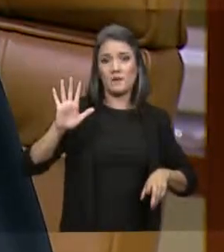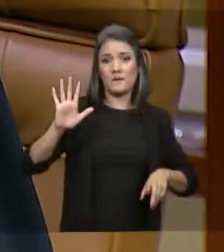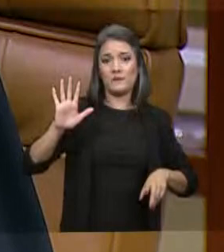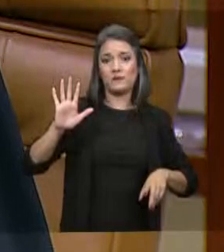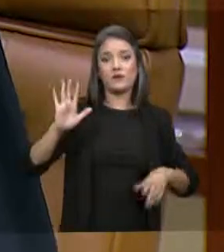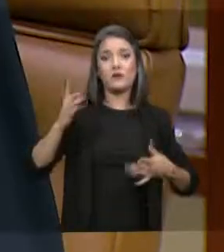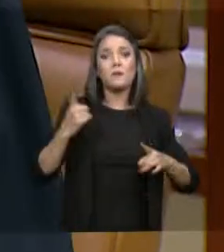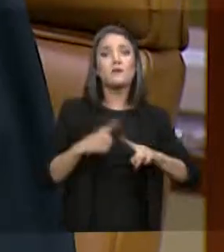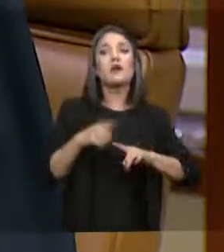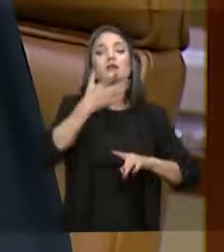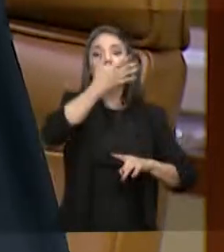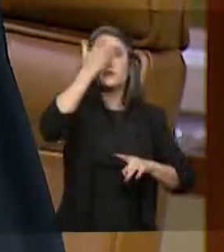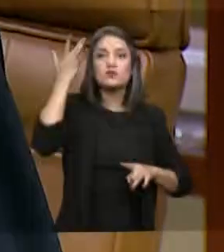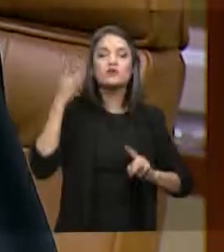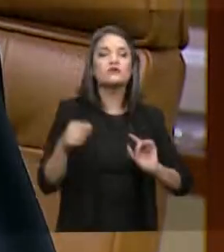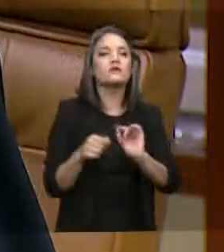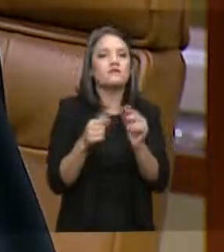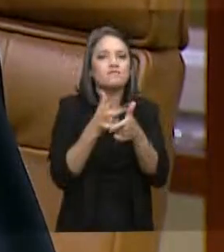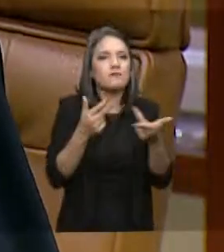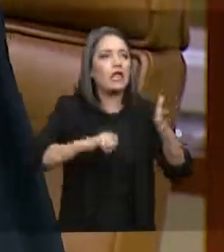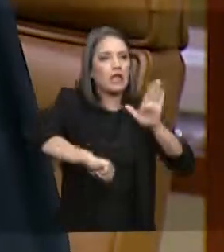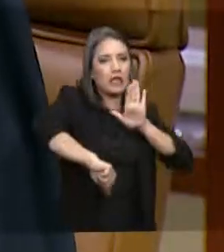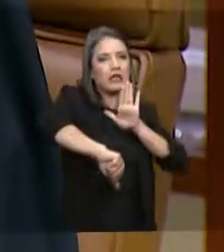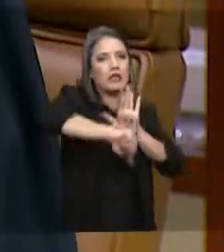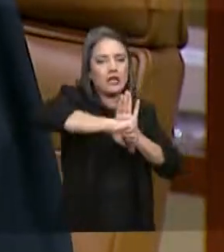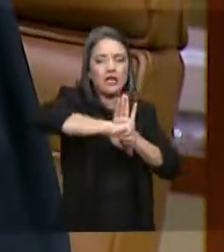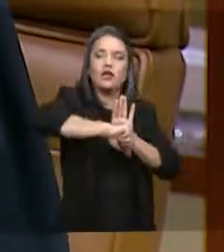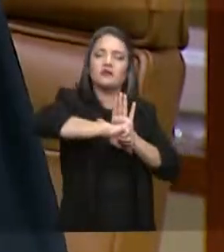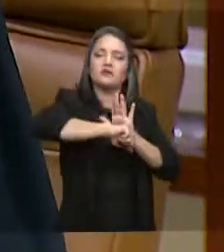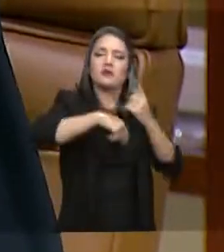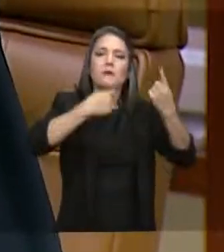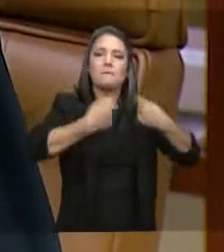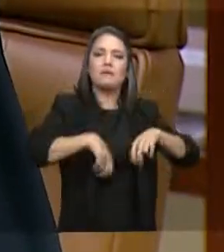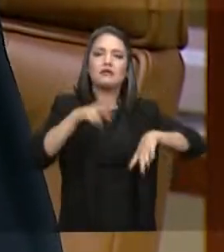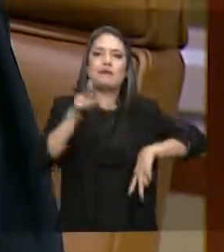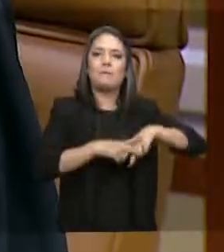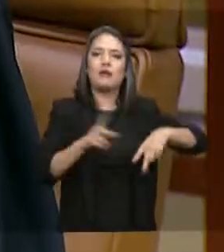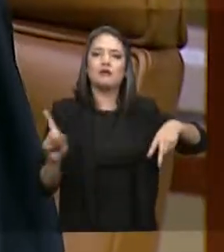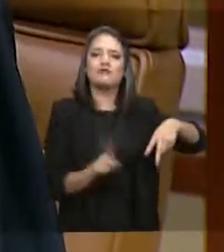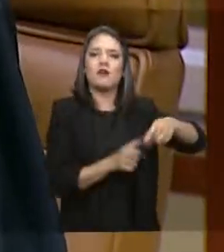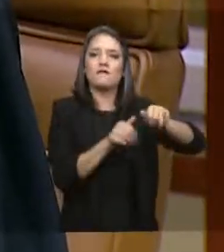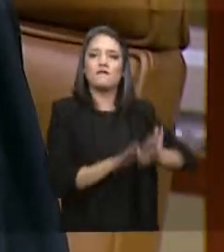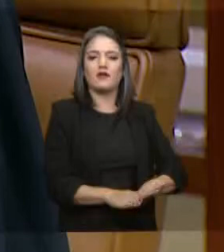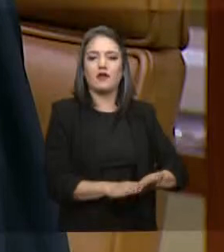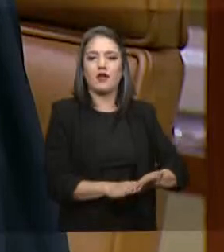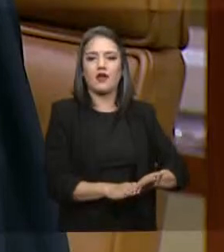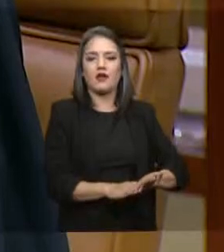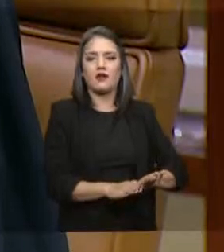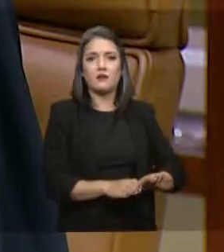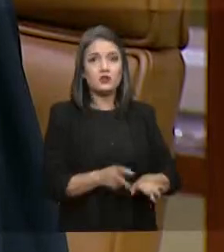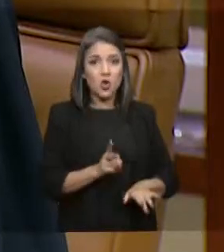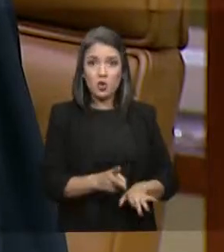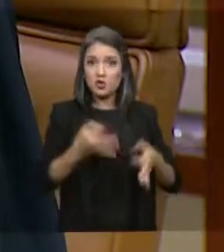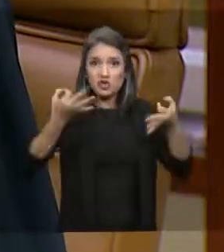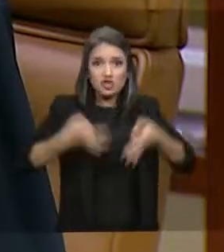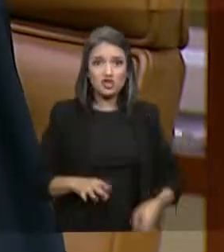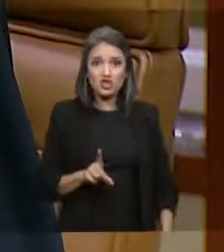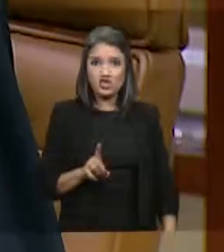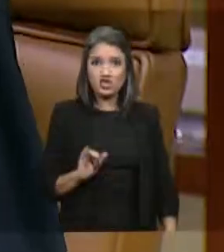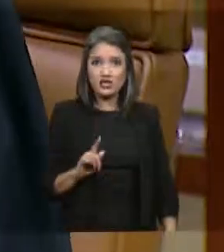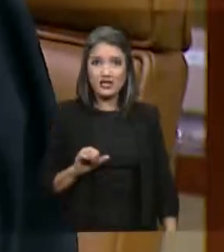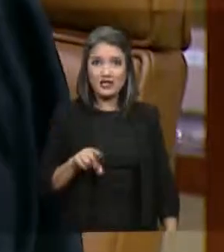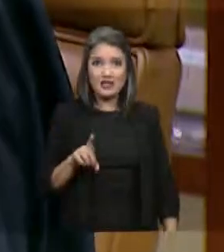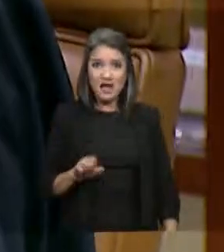atos e precisam ficar presos que a legislação determinar isso eles não perdem a sua dignidade por causa disso